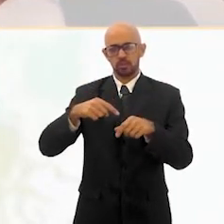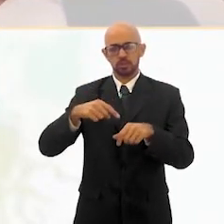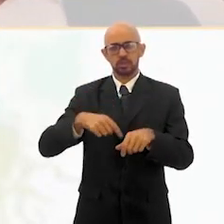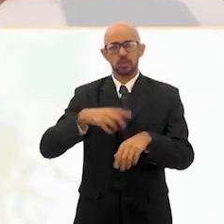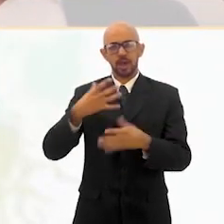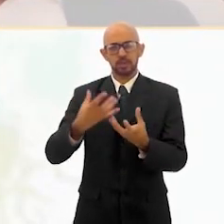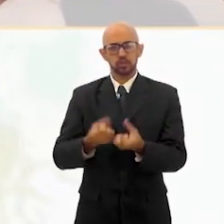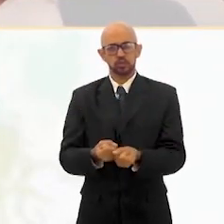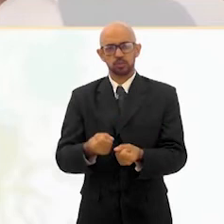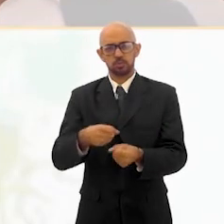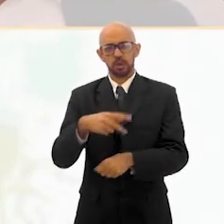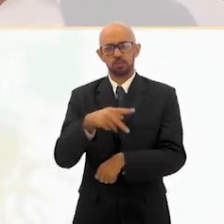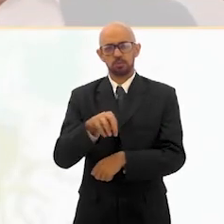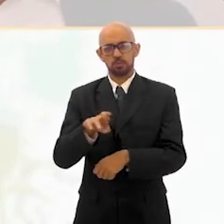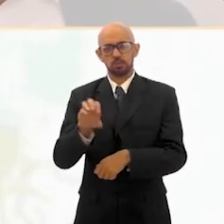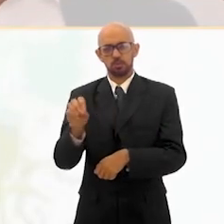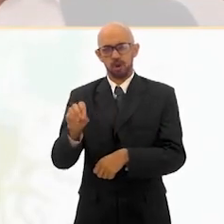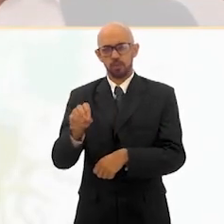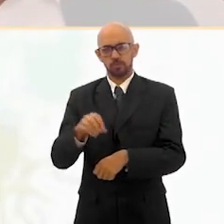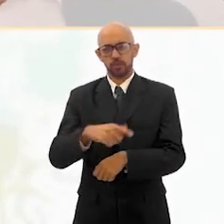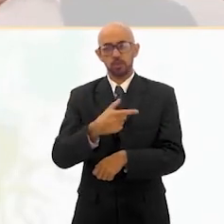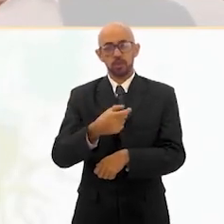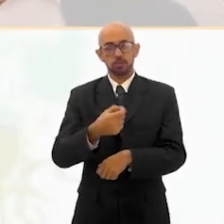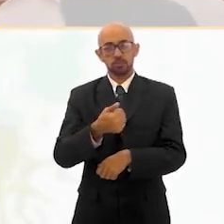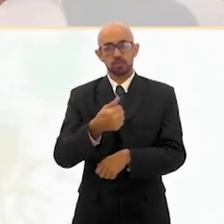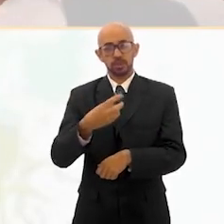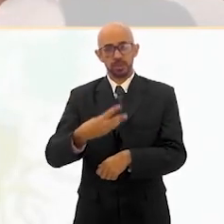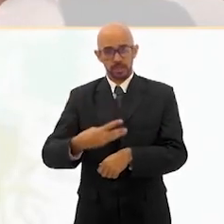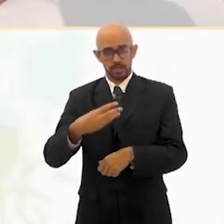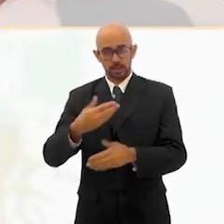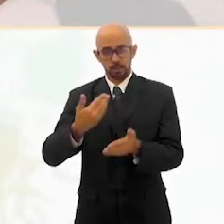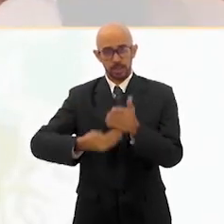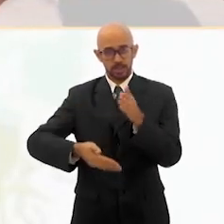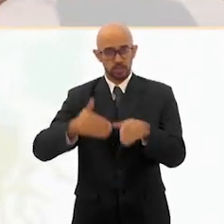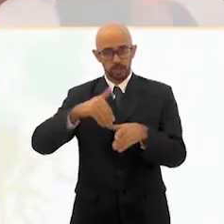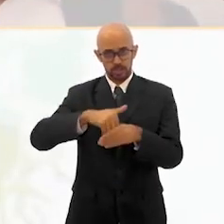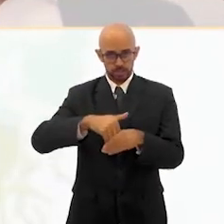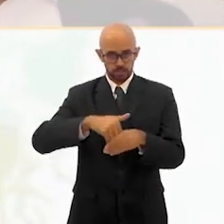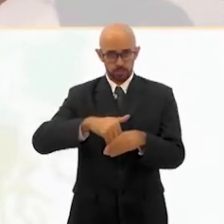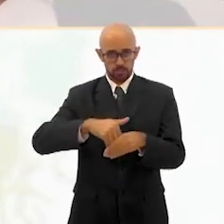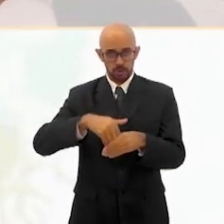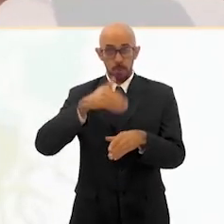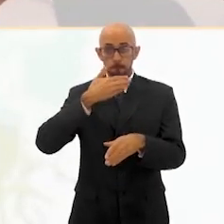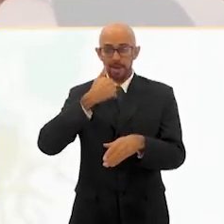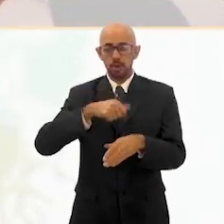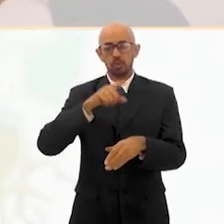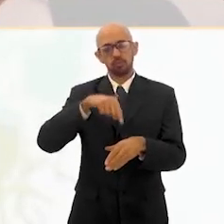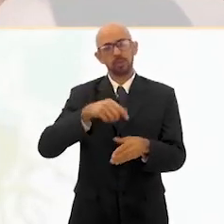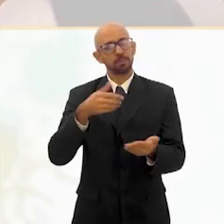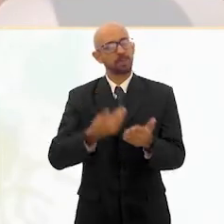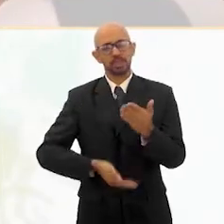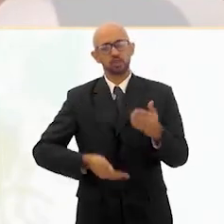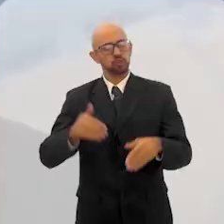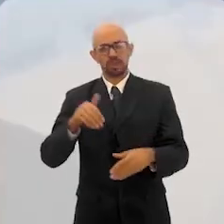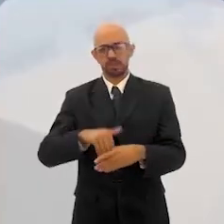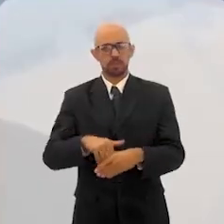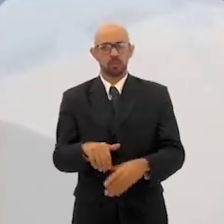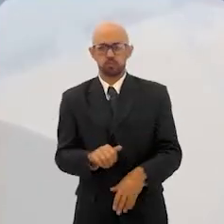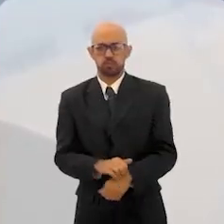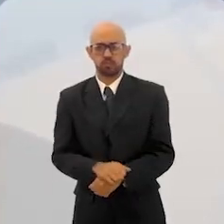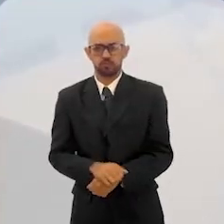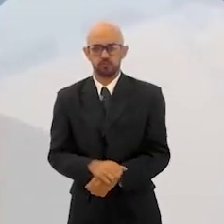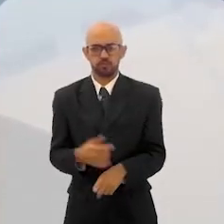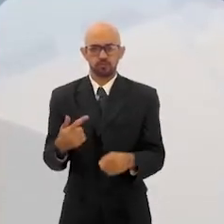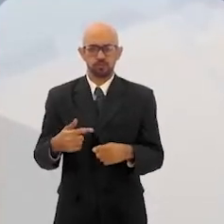pró-reitoria, em 2013 eu sou candidato a reitor e perco a eleição. Eu digo que a melhor coisa na vida foi ter perdido aquela eleição, né?